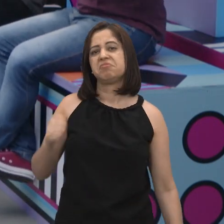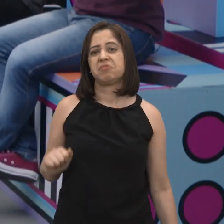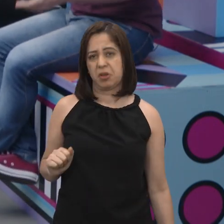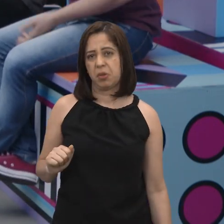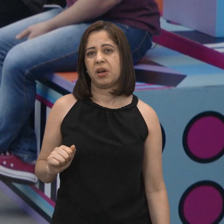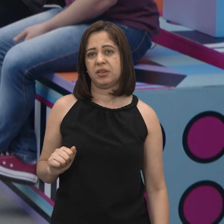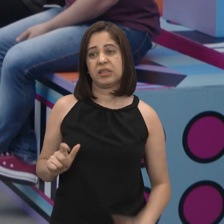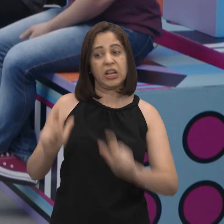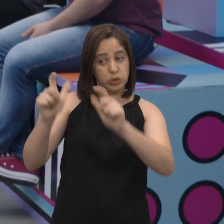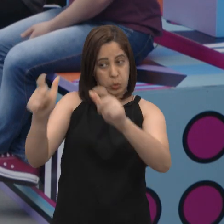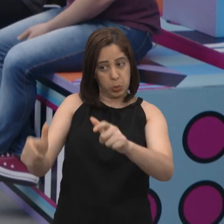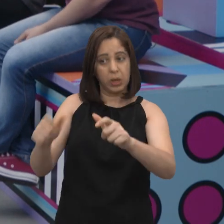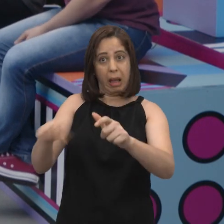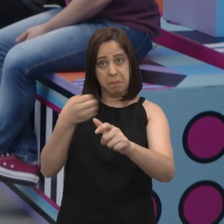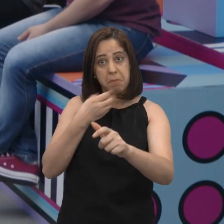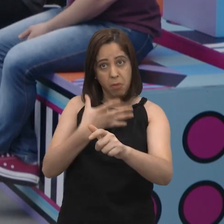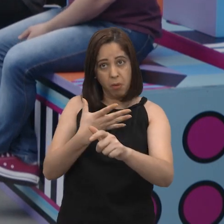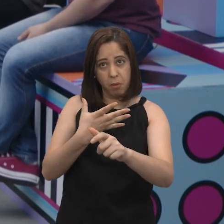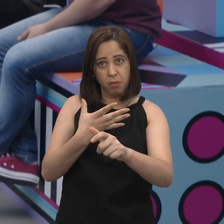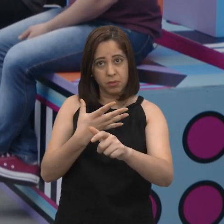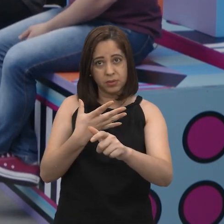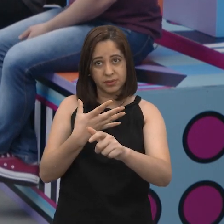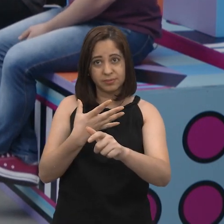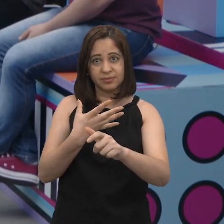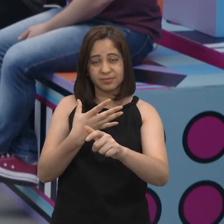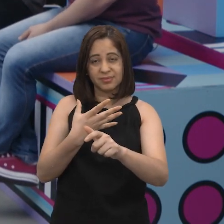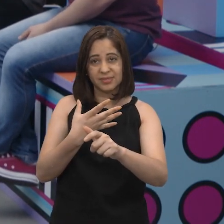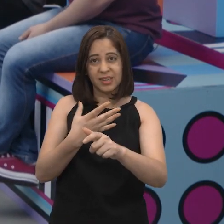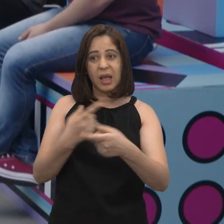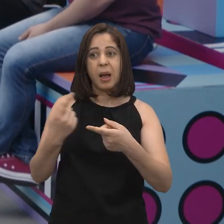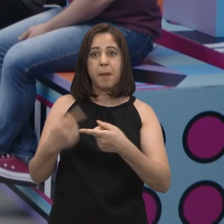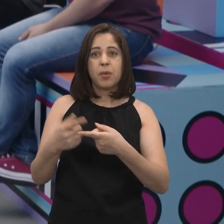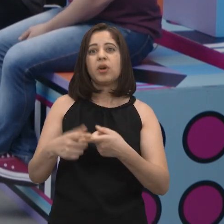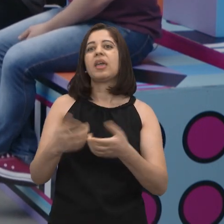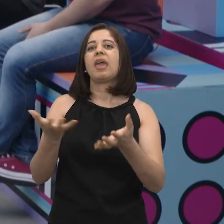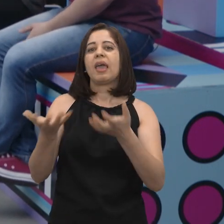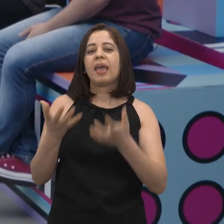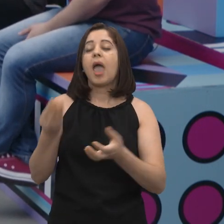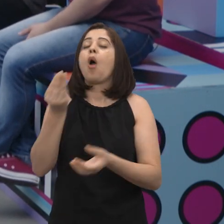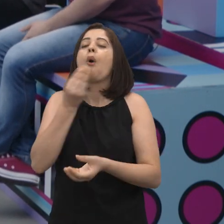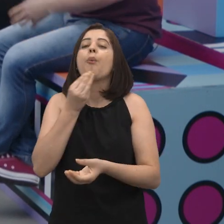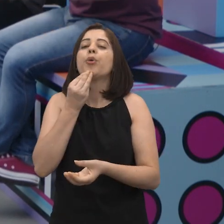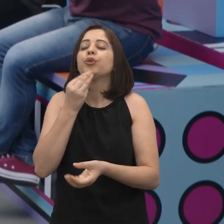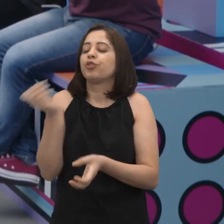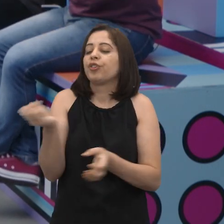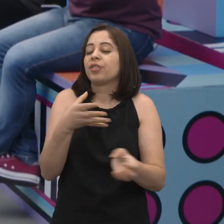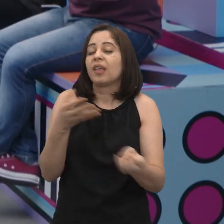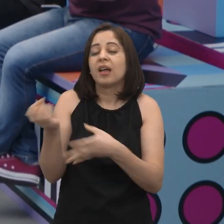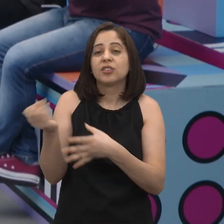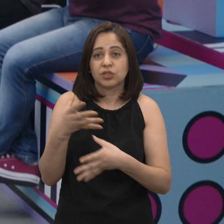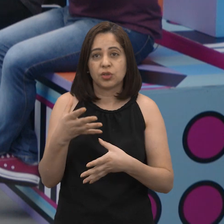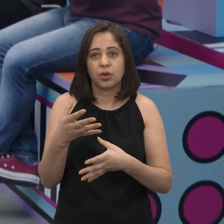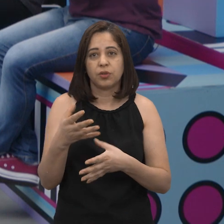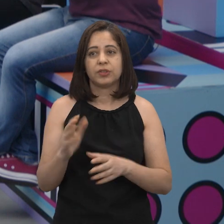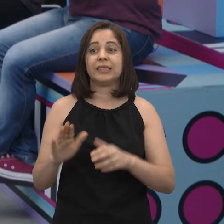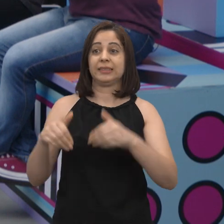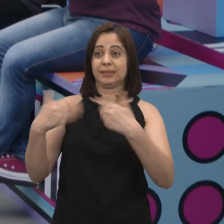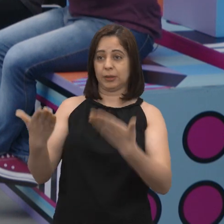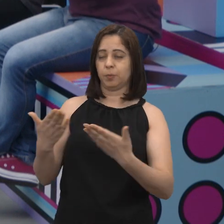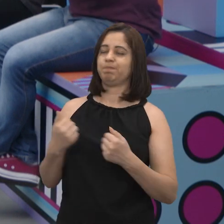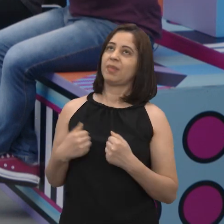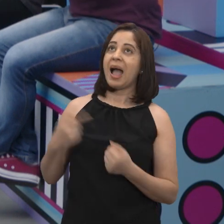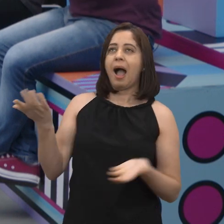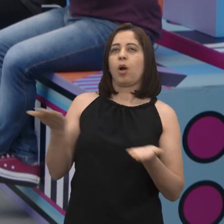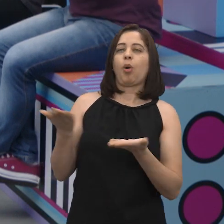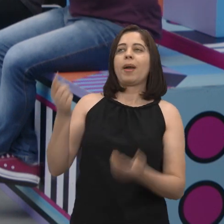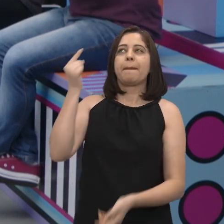muito específico, para um lugar que não seja bom. Mas vem porque vem atrás de possibilidades e, né, de um futuro. Quando a gente fala de